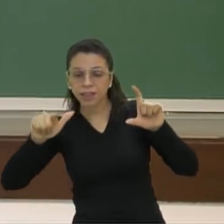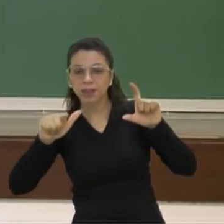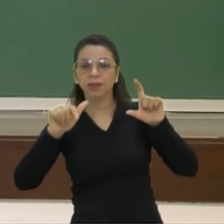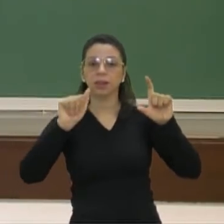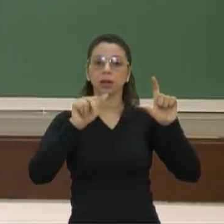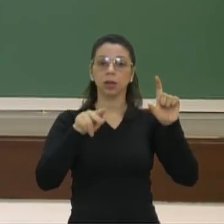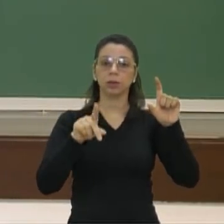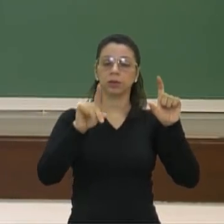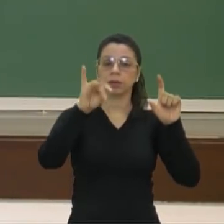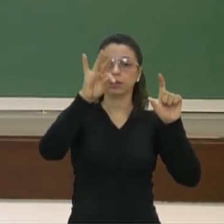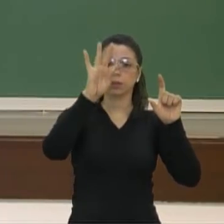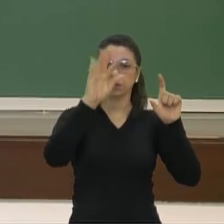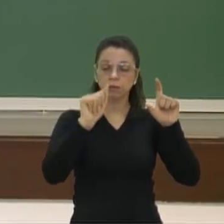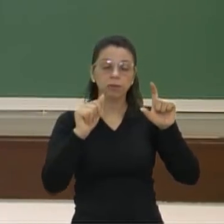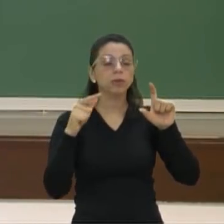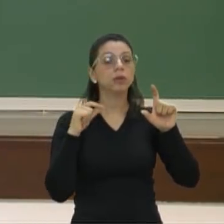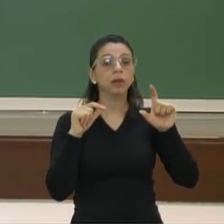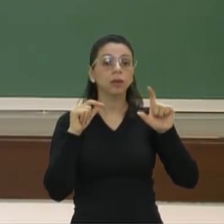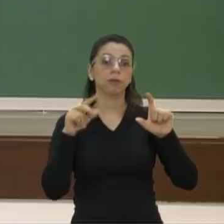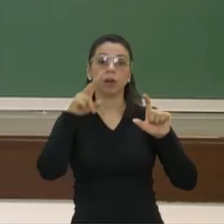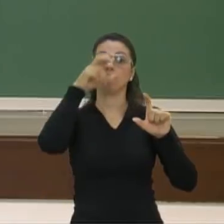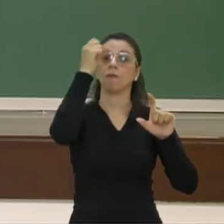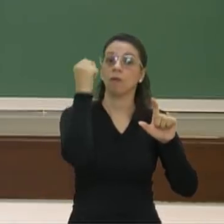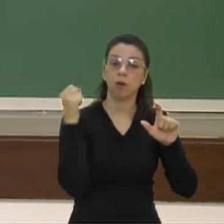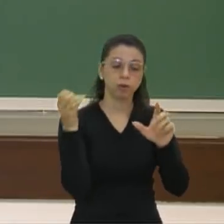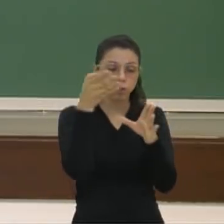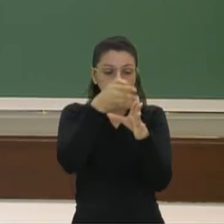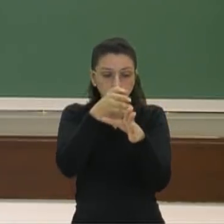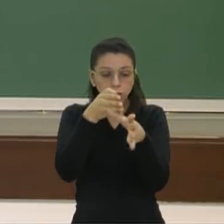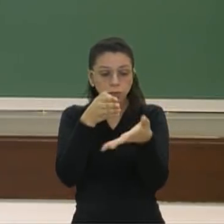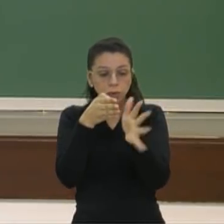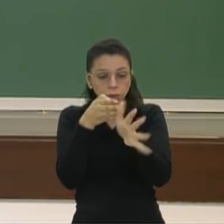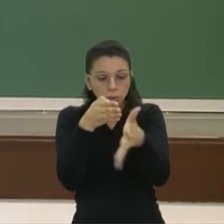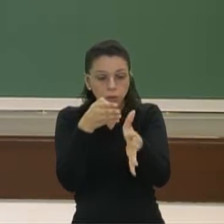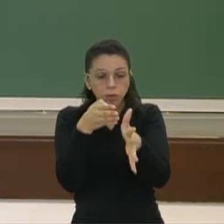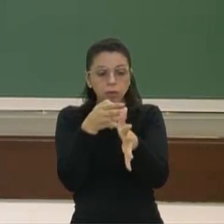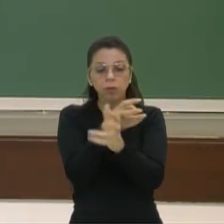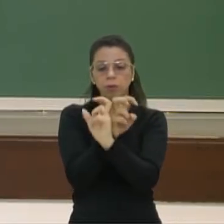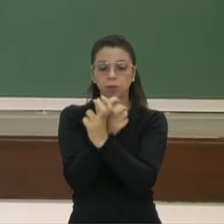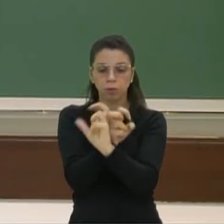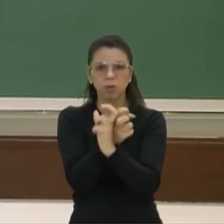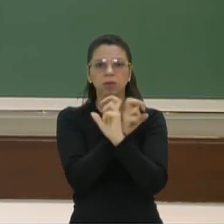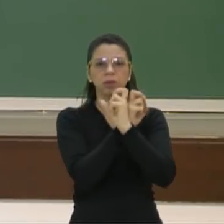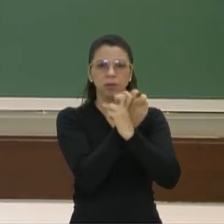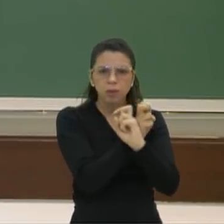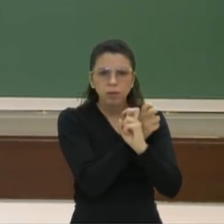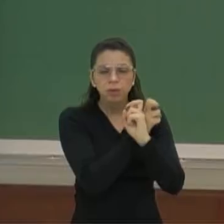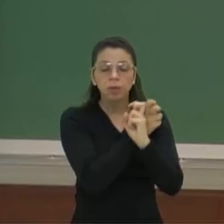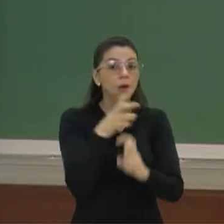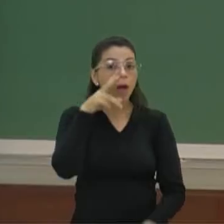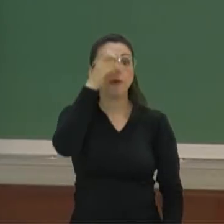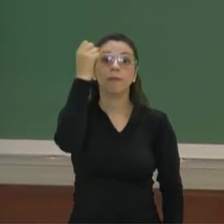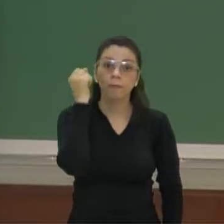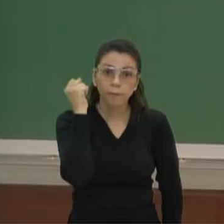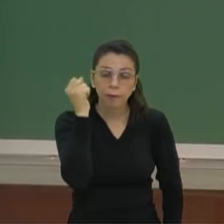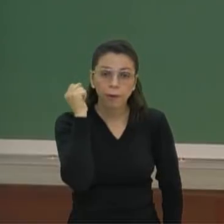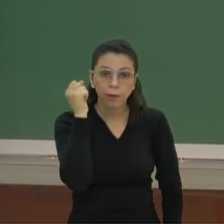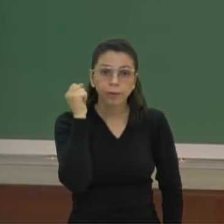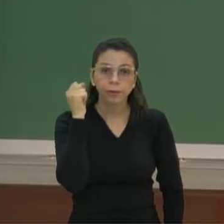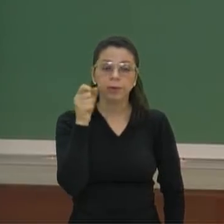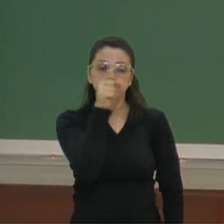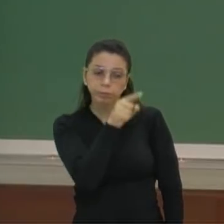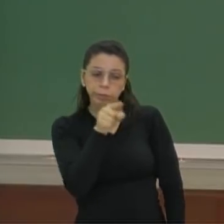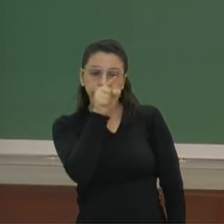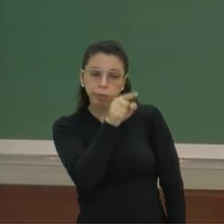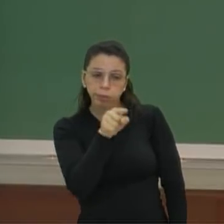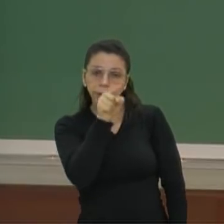com muita intensidade no tímpano. Vai vibrar os ossinhos, vai vibrar a cóclea, tem um líquido